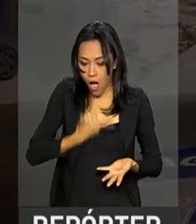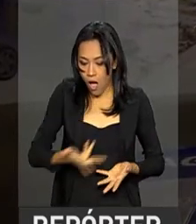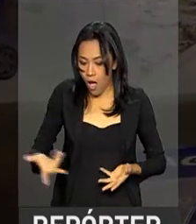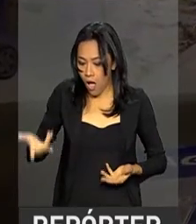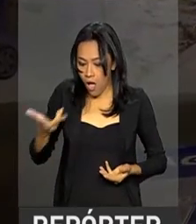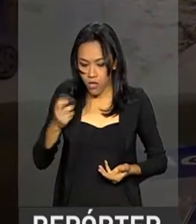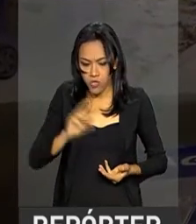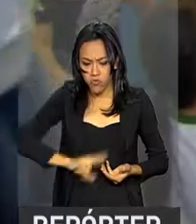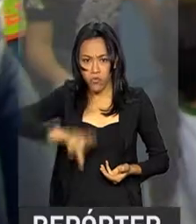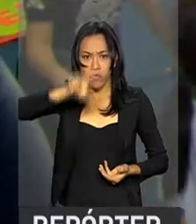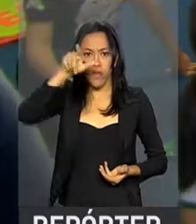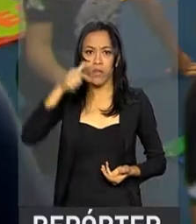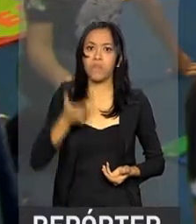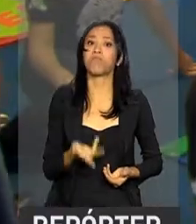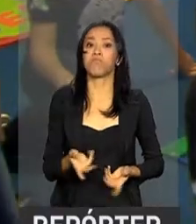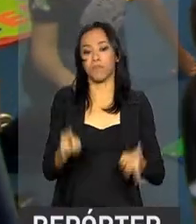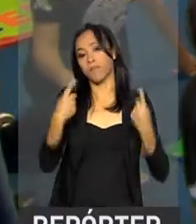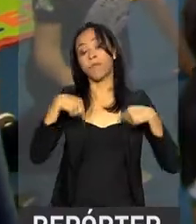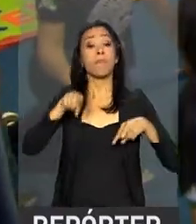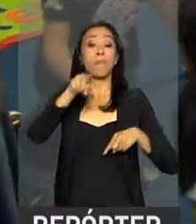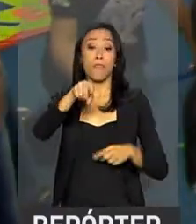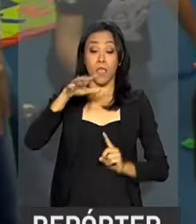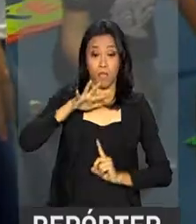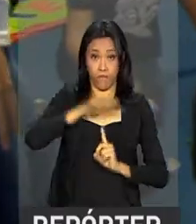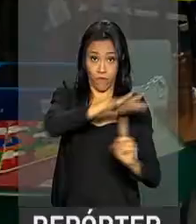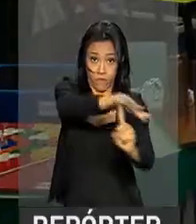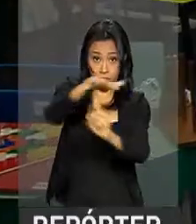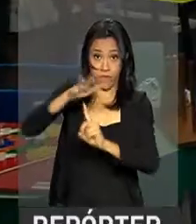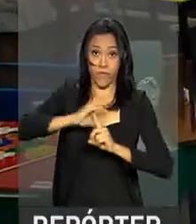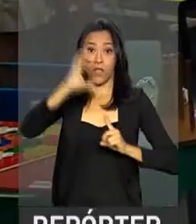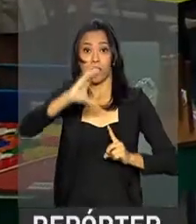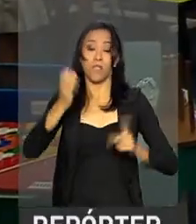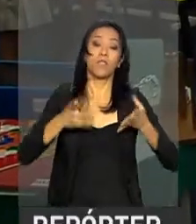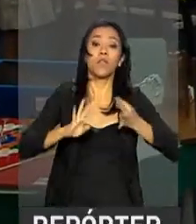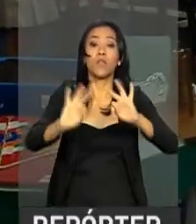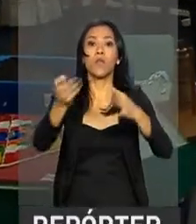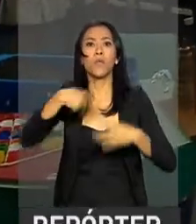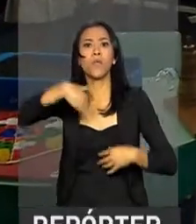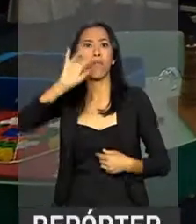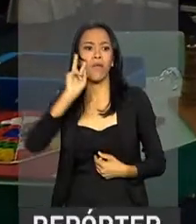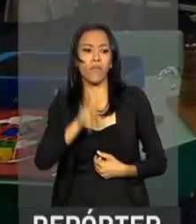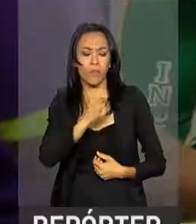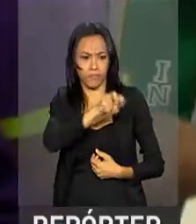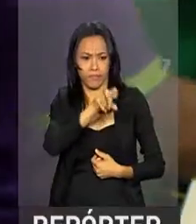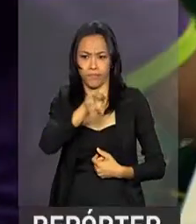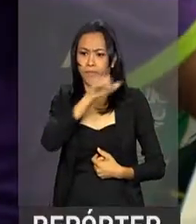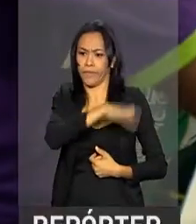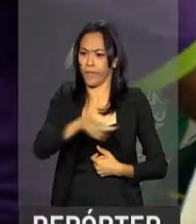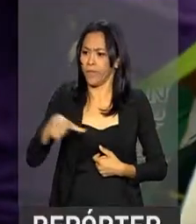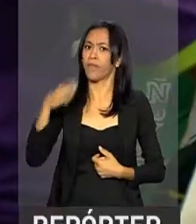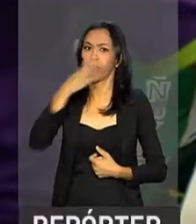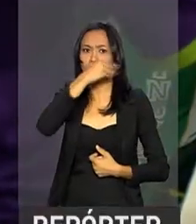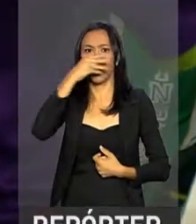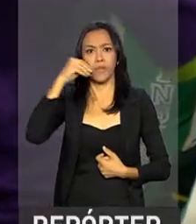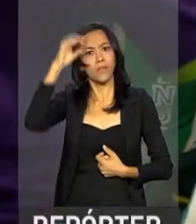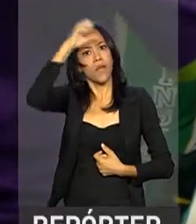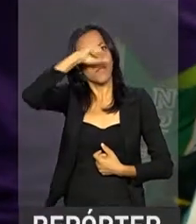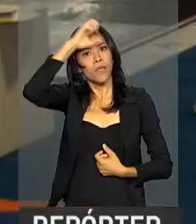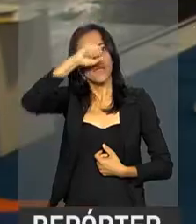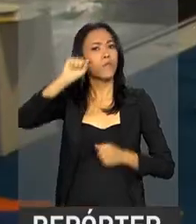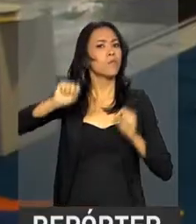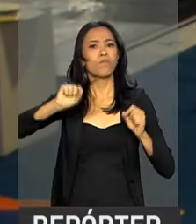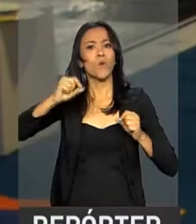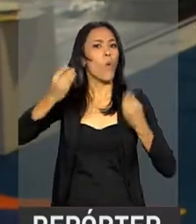tendo uma diferença. Na Feira de Ciência e Tecnologia, o que mais se vê são crianças e adolescentes aprendendo